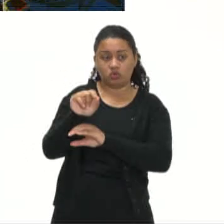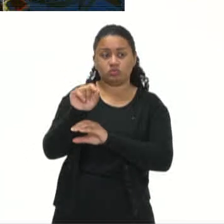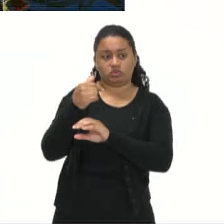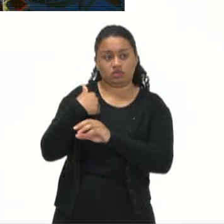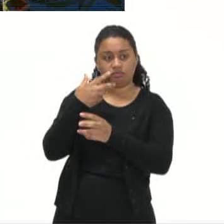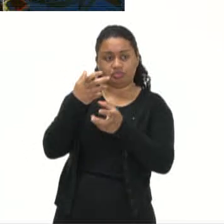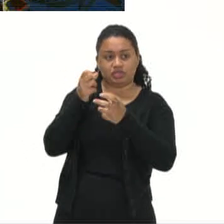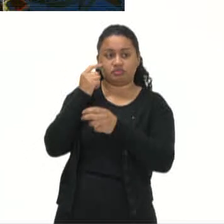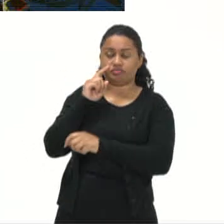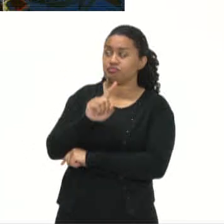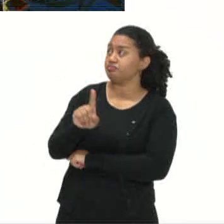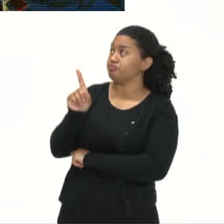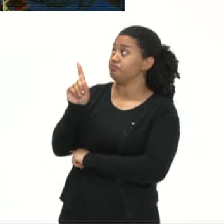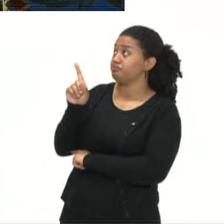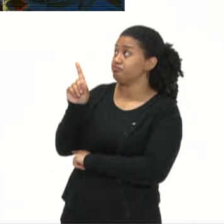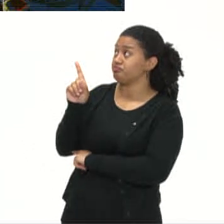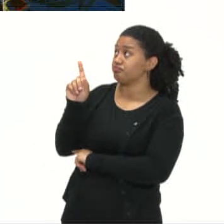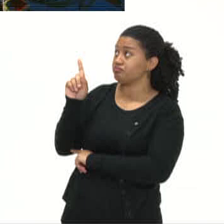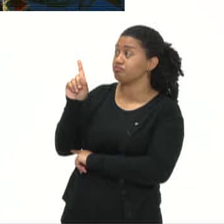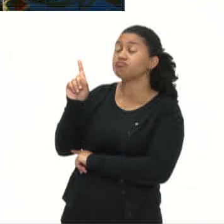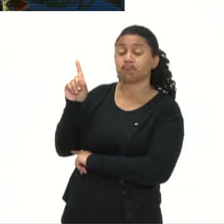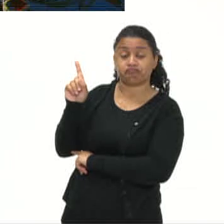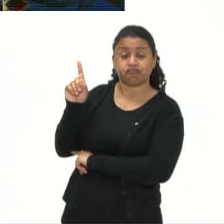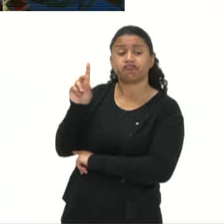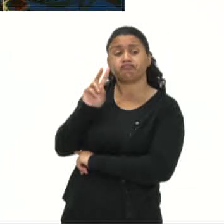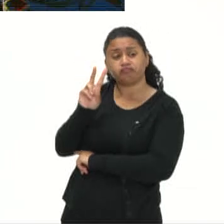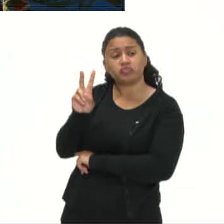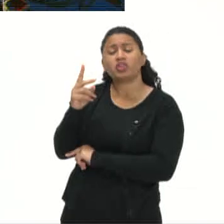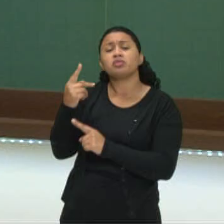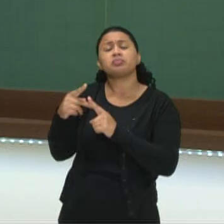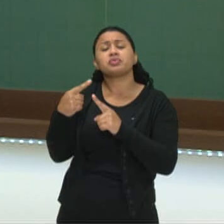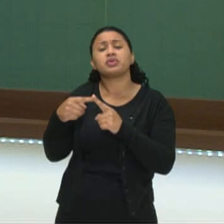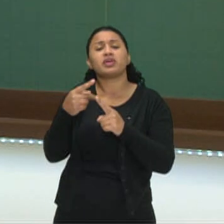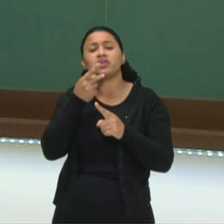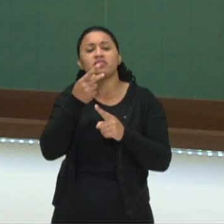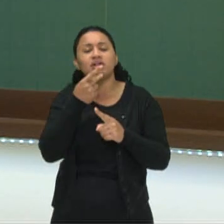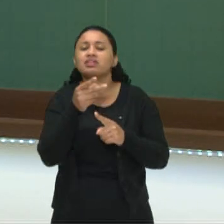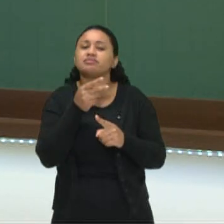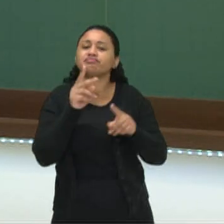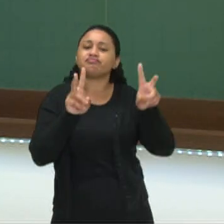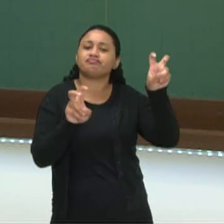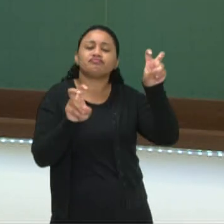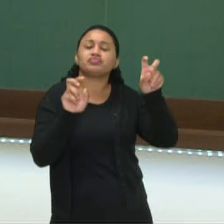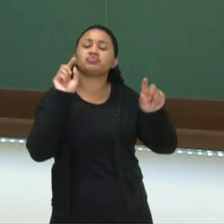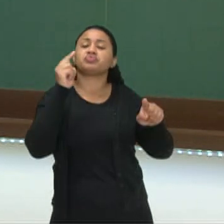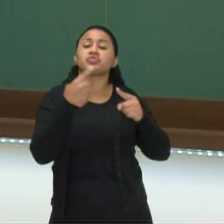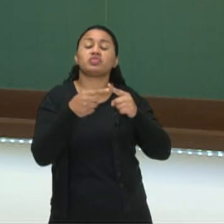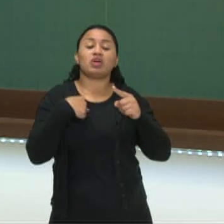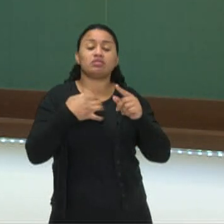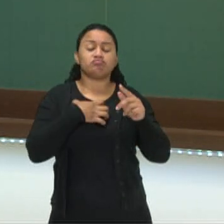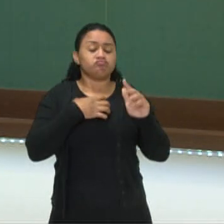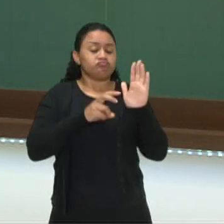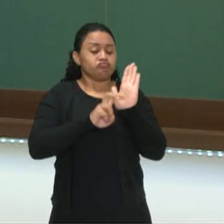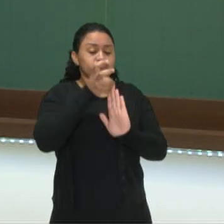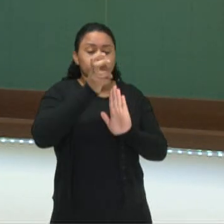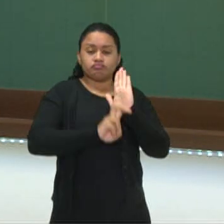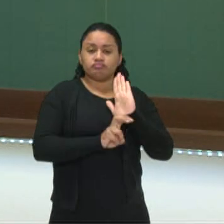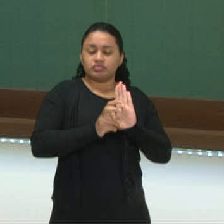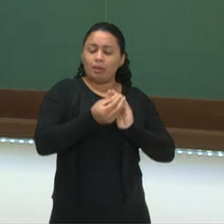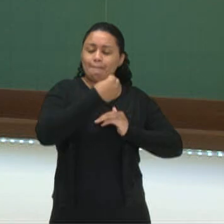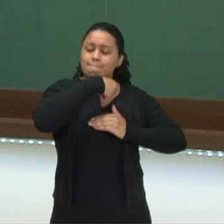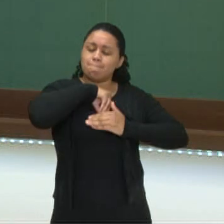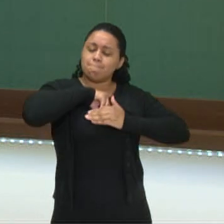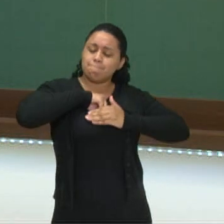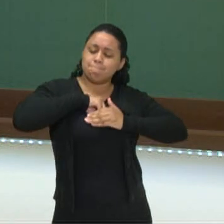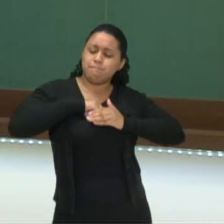o Action Paint depois disso. Ou seja, o que ele está citando nessa entrevista? Ele está citando que aquela energia que veio foi uma coisa que veio lá de